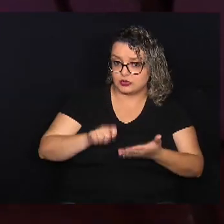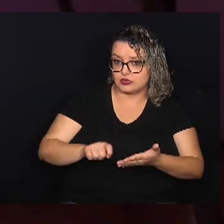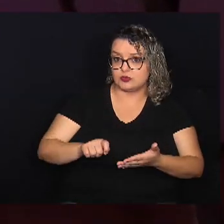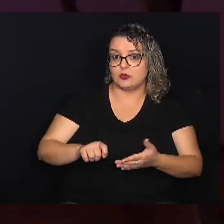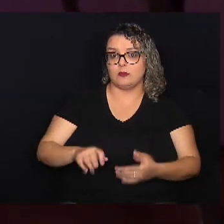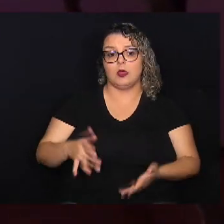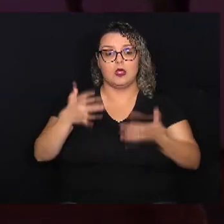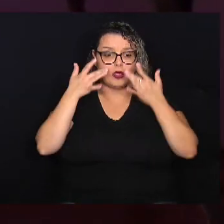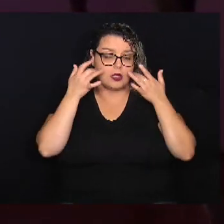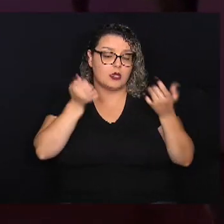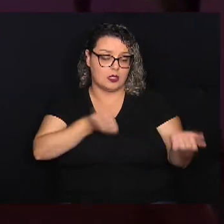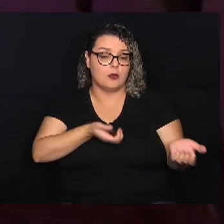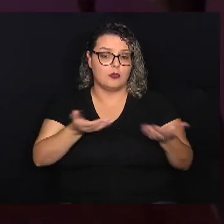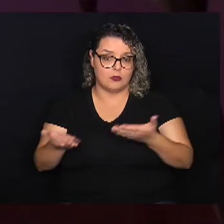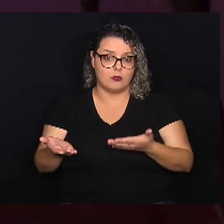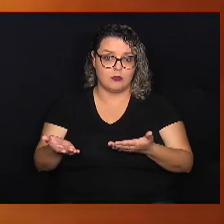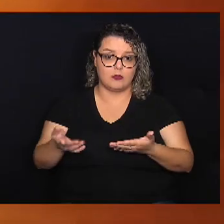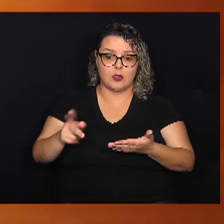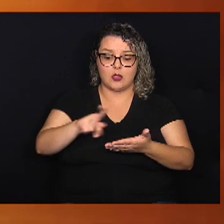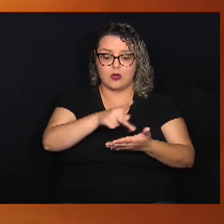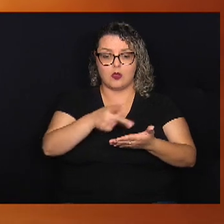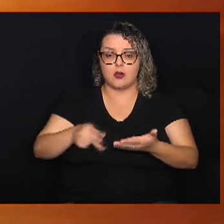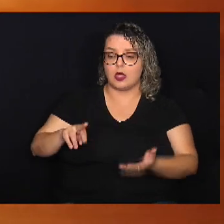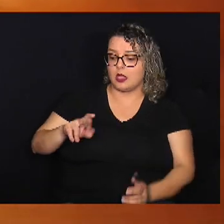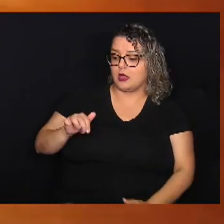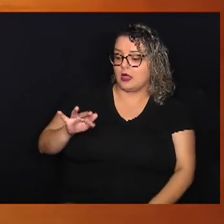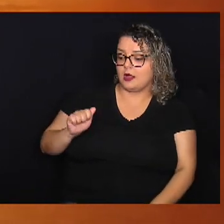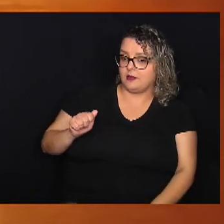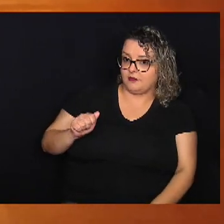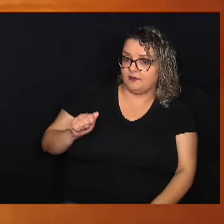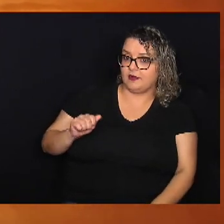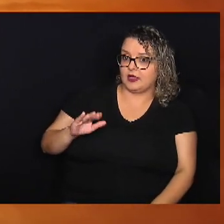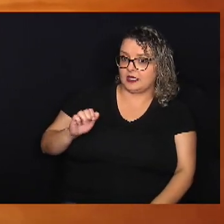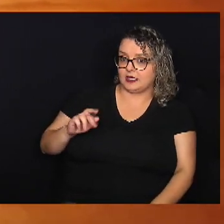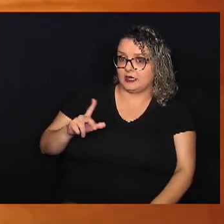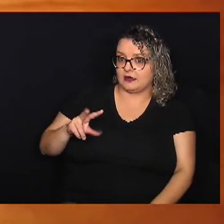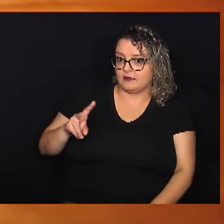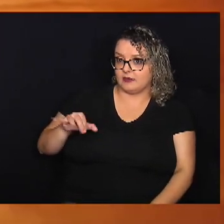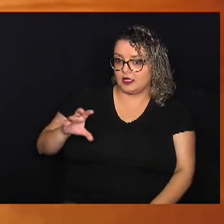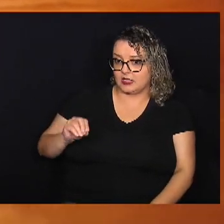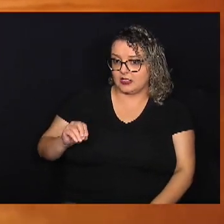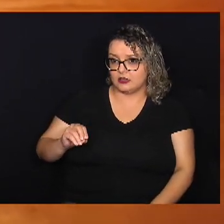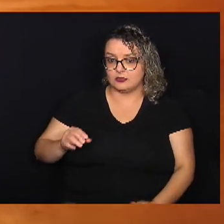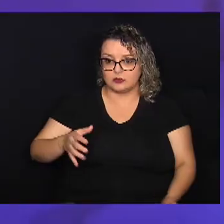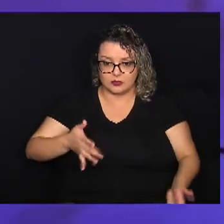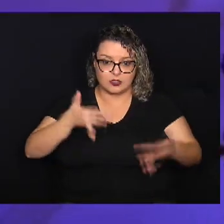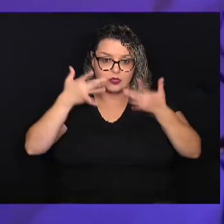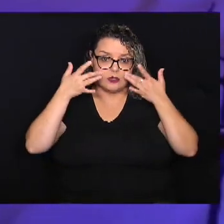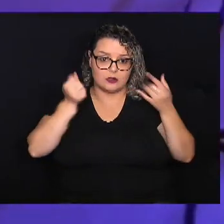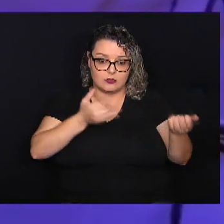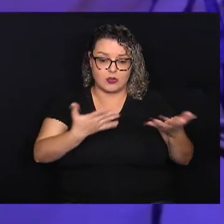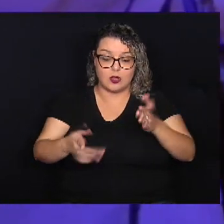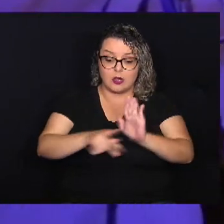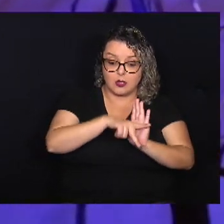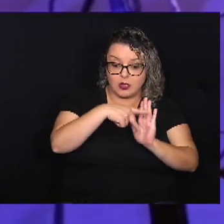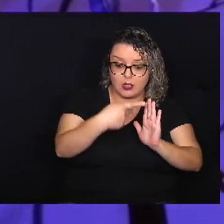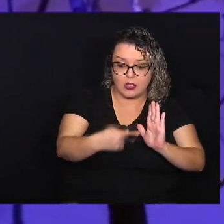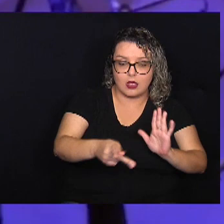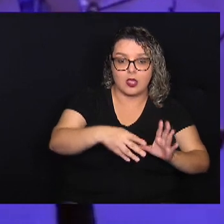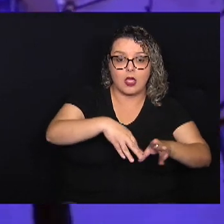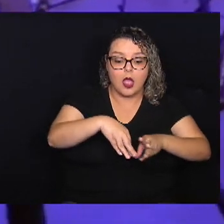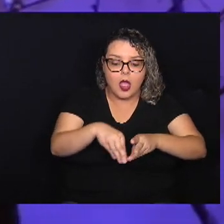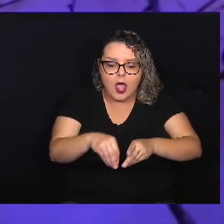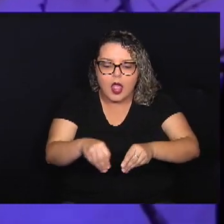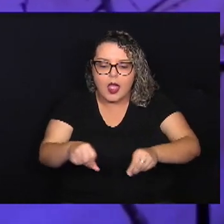espetáculo pelo grande poeta Rafa Carvalho. E é um espetáculo que fala do nosso pertencimento à Mãe Terra. Enfim,